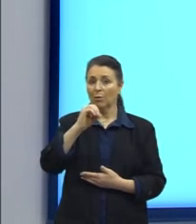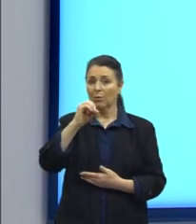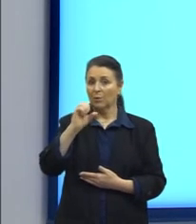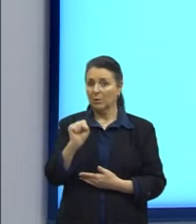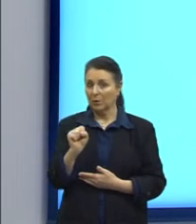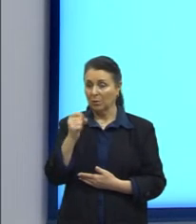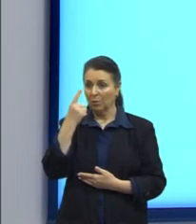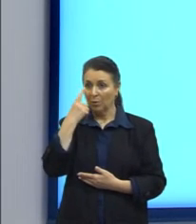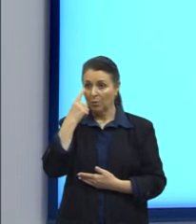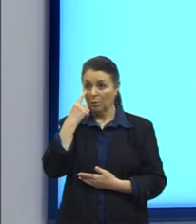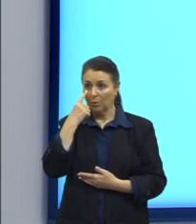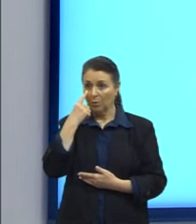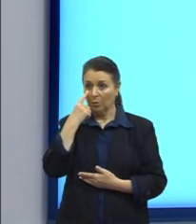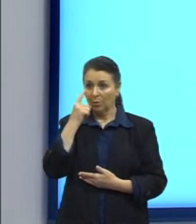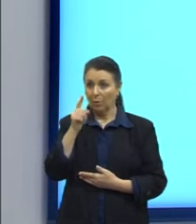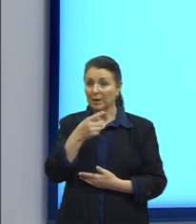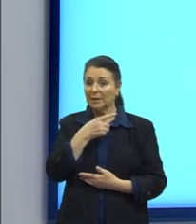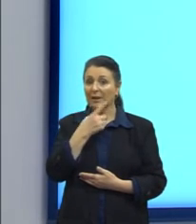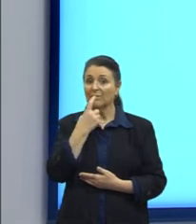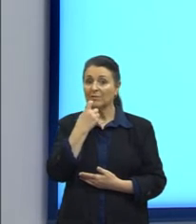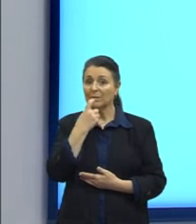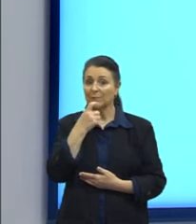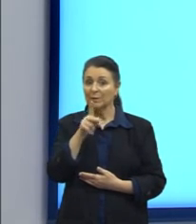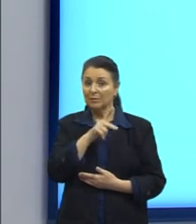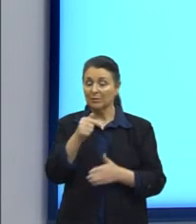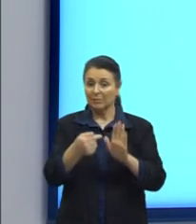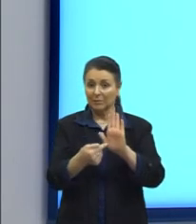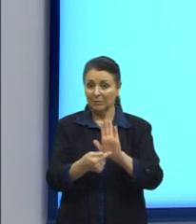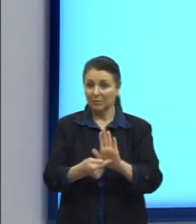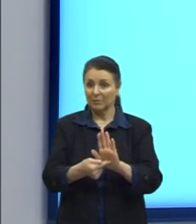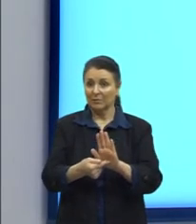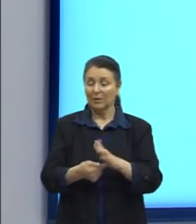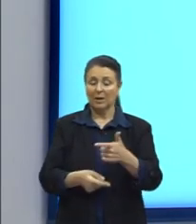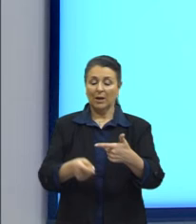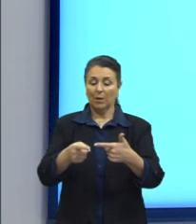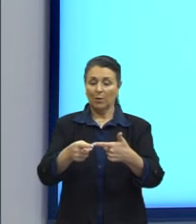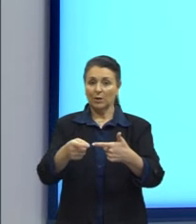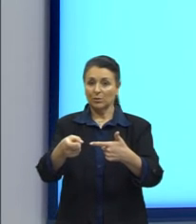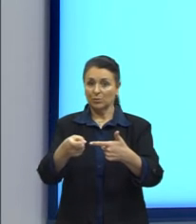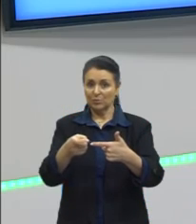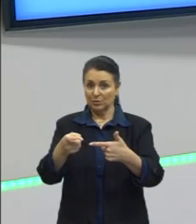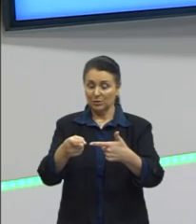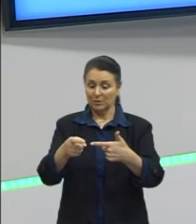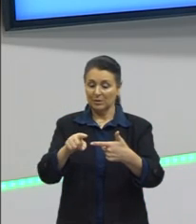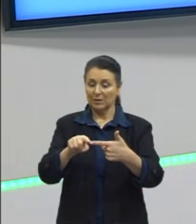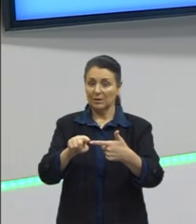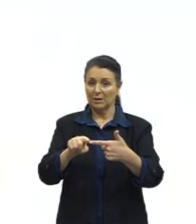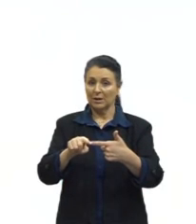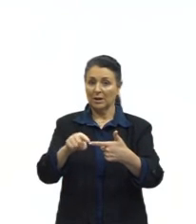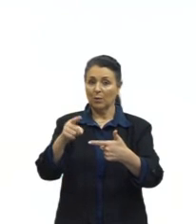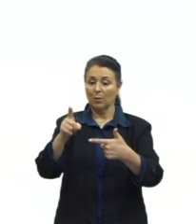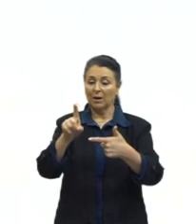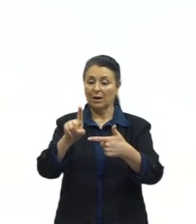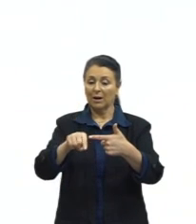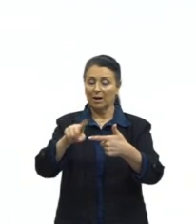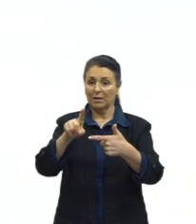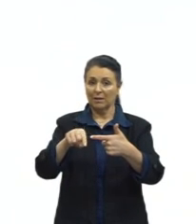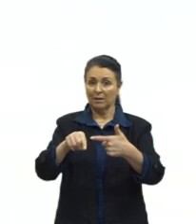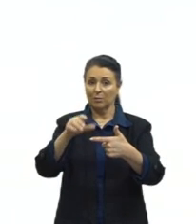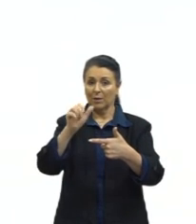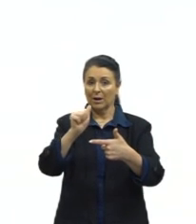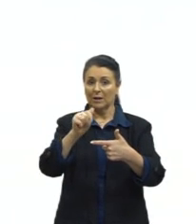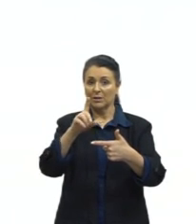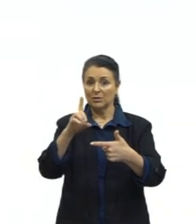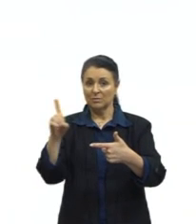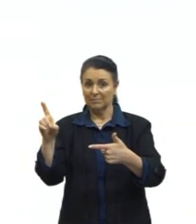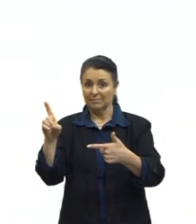justamente aqui onde eu marquei de vermelho que é o eixo X né o cateto adjacente tá então em zero